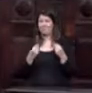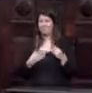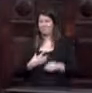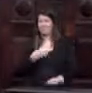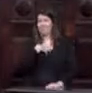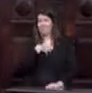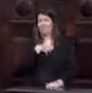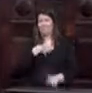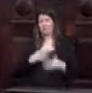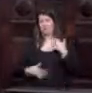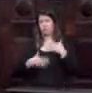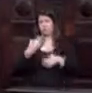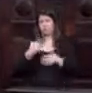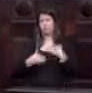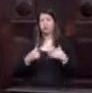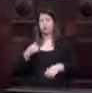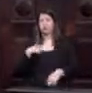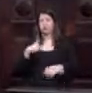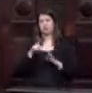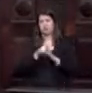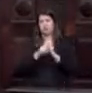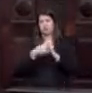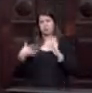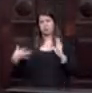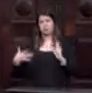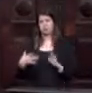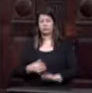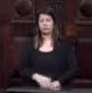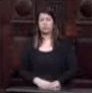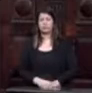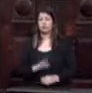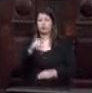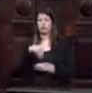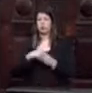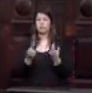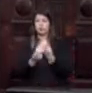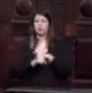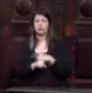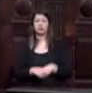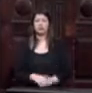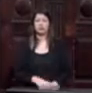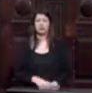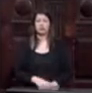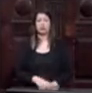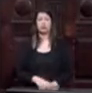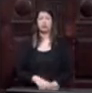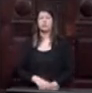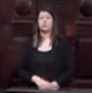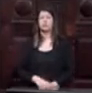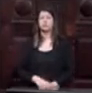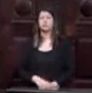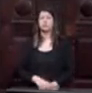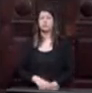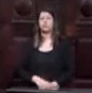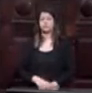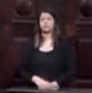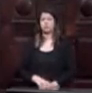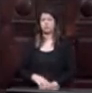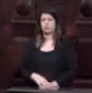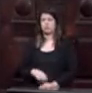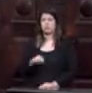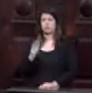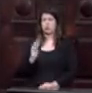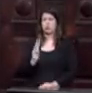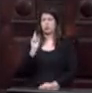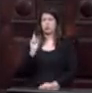que tem o presente substitutivo. Voto divergente. Voto divergente da Comissão de Fiscalização.